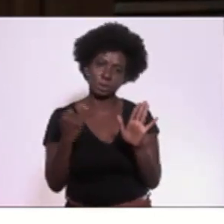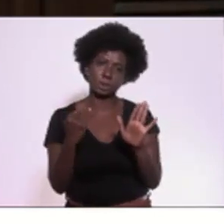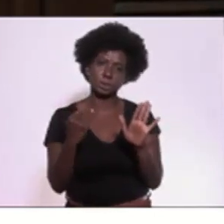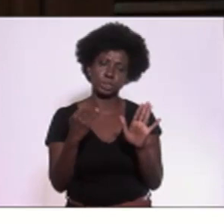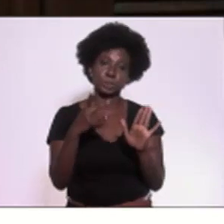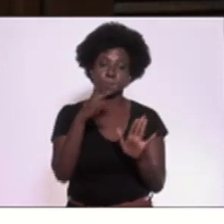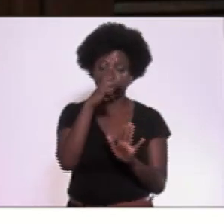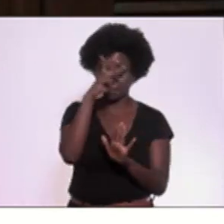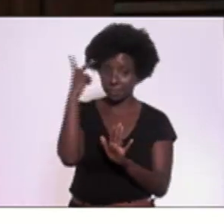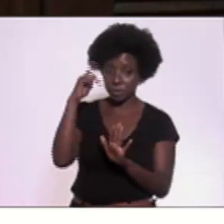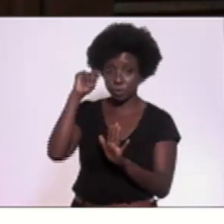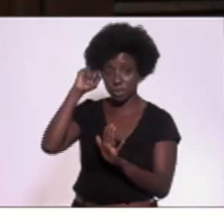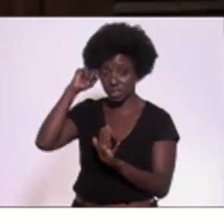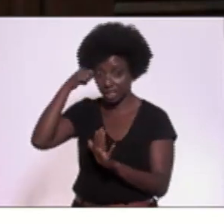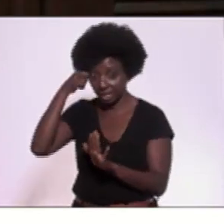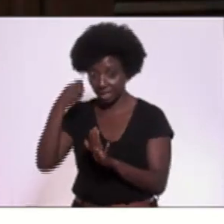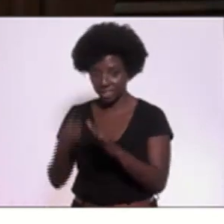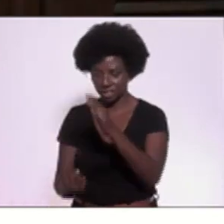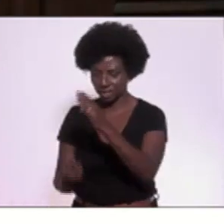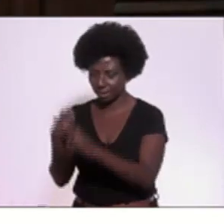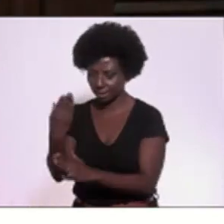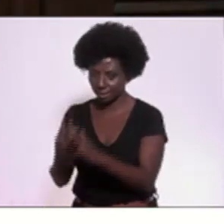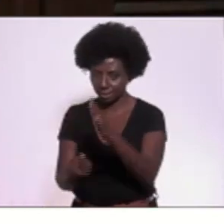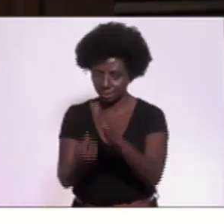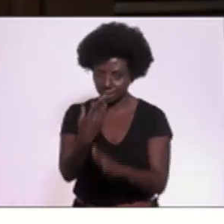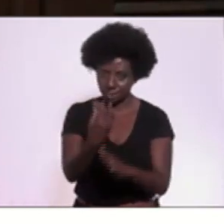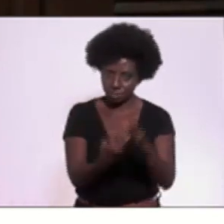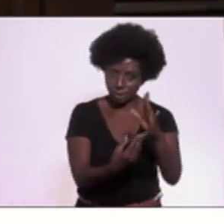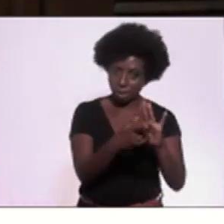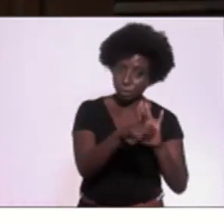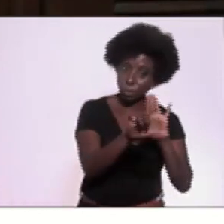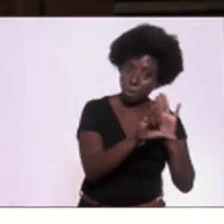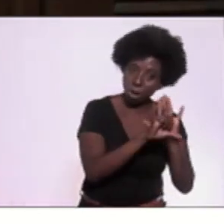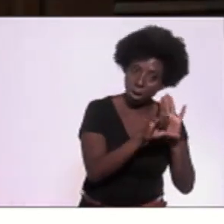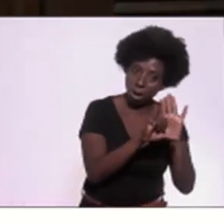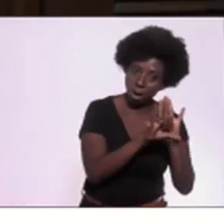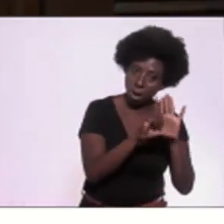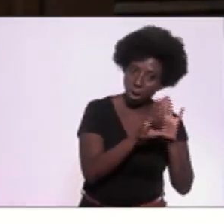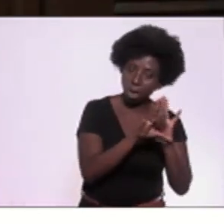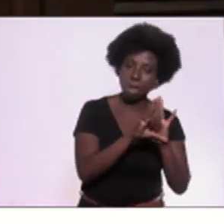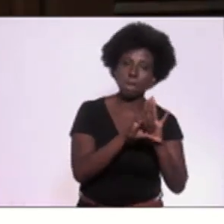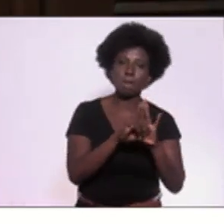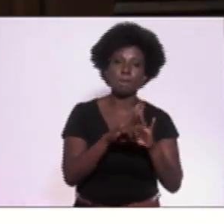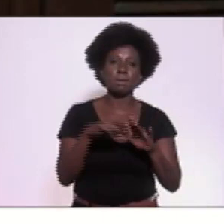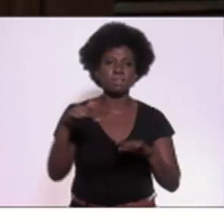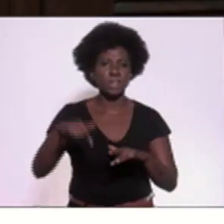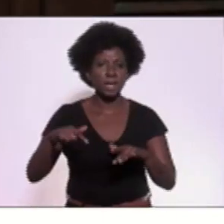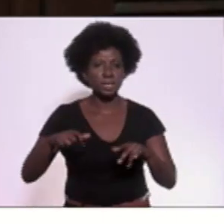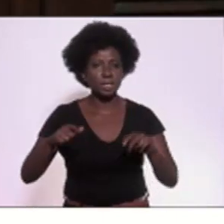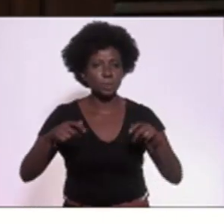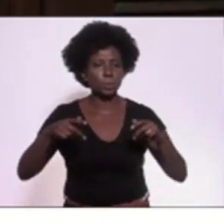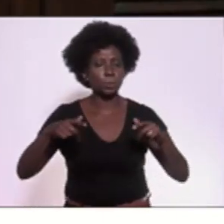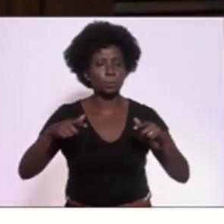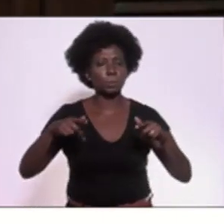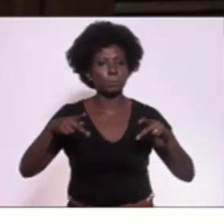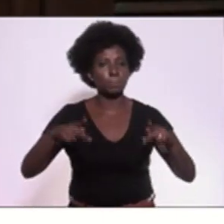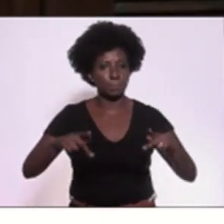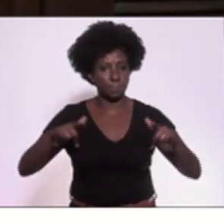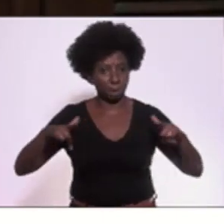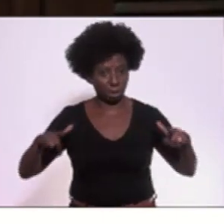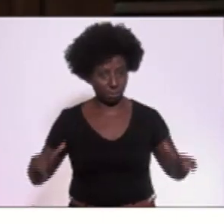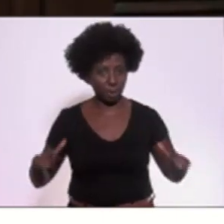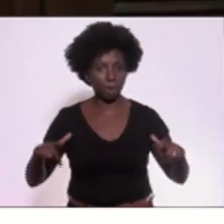pessoas negras produzindo projetos de lei, atuando no parlamento, atuando dentro dos bancos